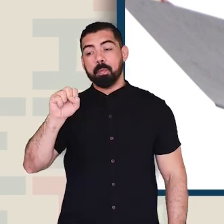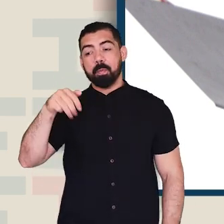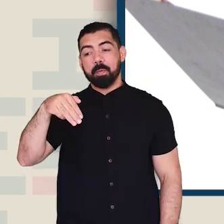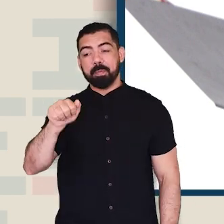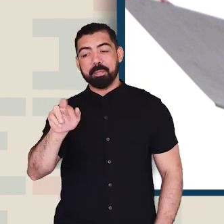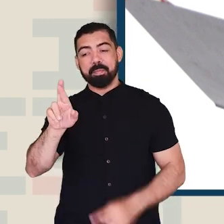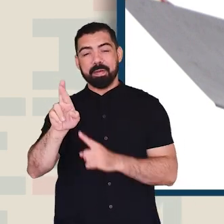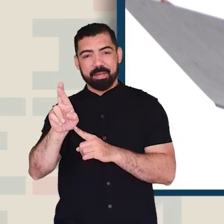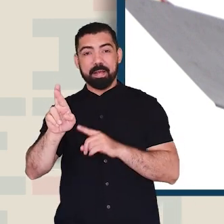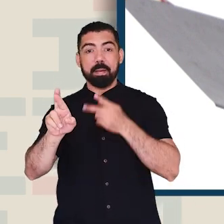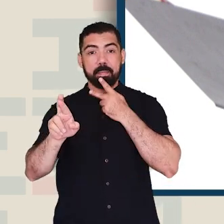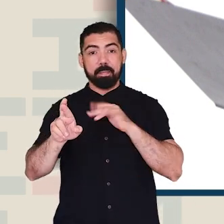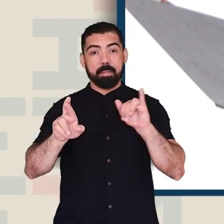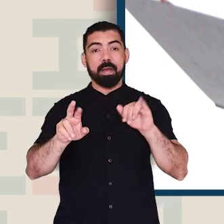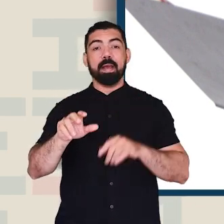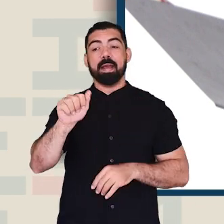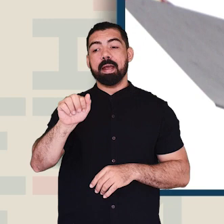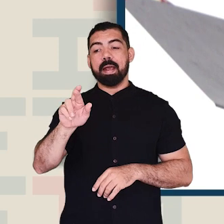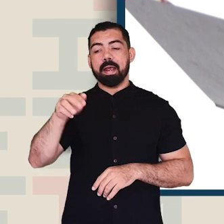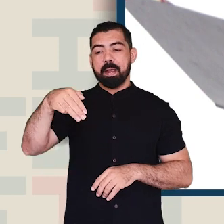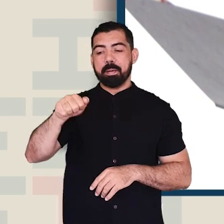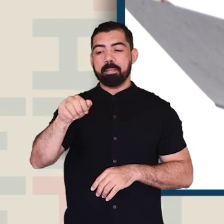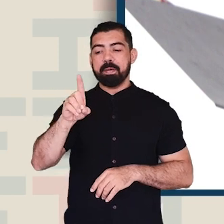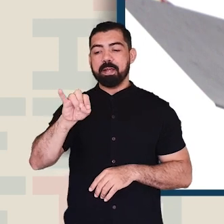Armandinho, que também estava desenvolvendo junto com o Dodô